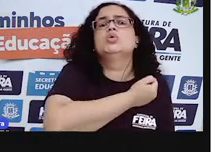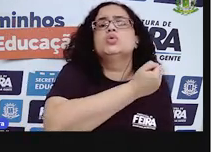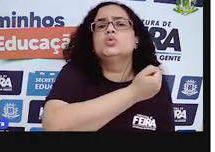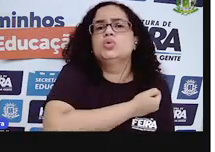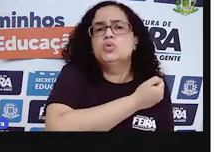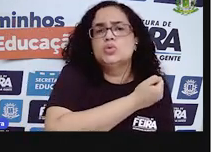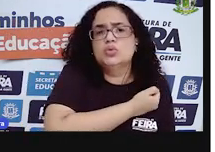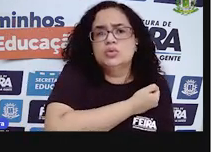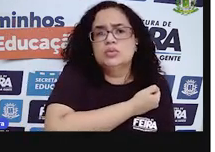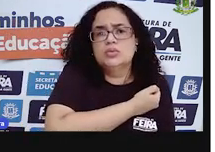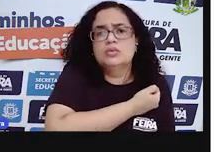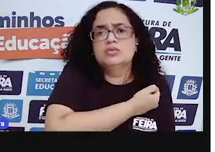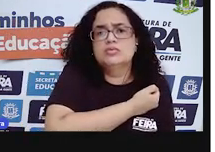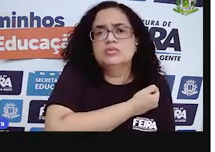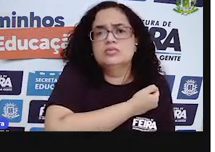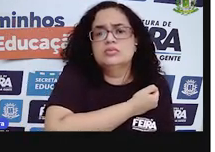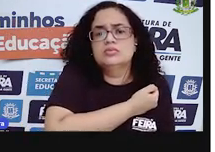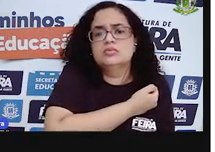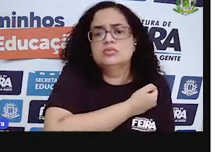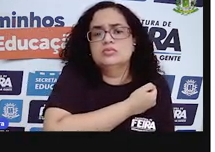Como assim professor